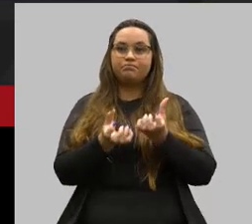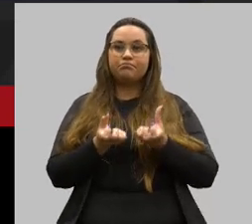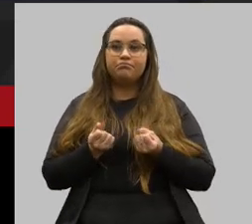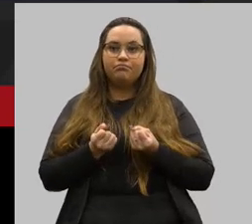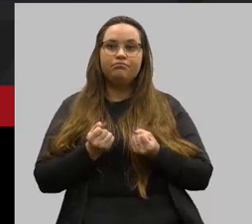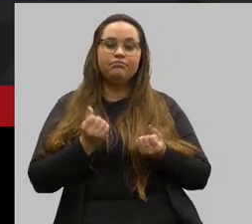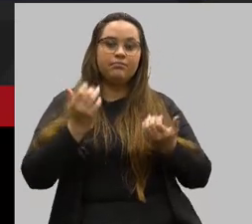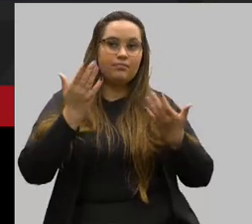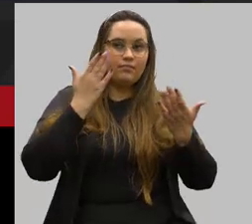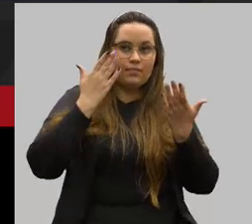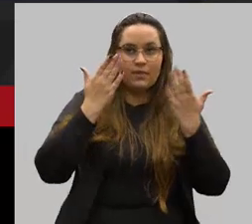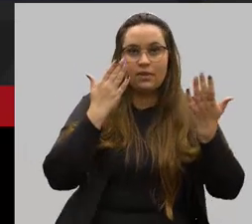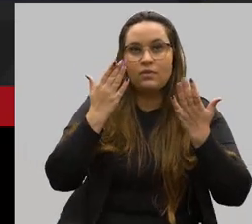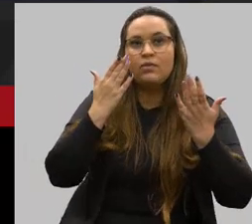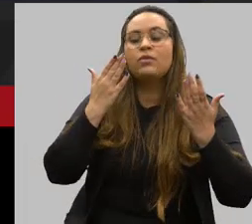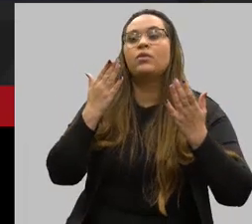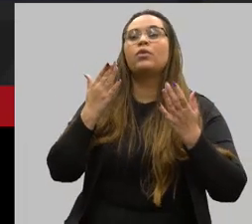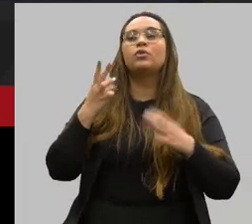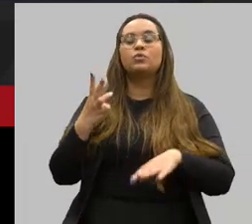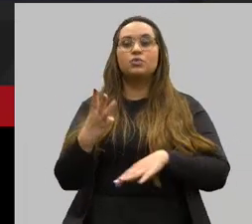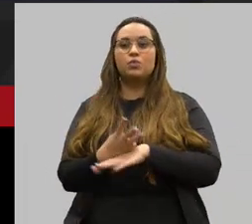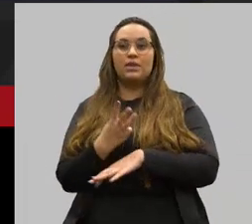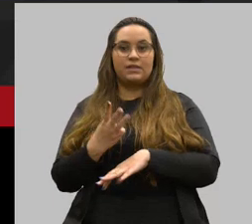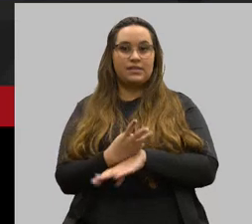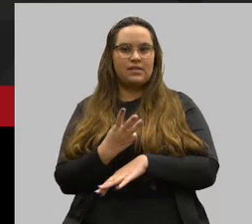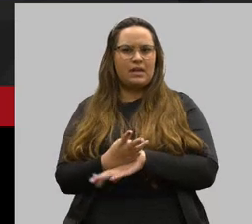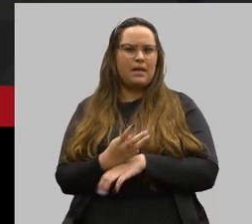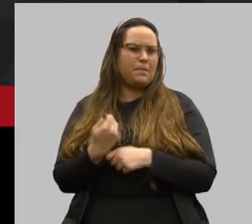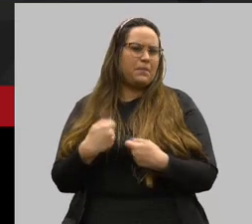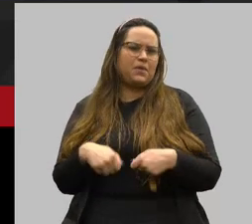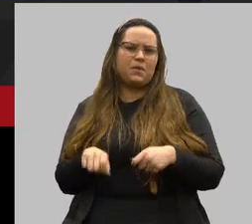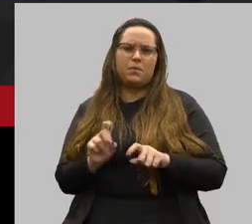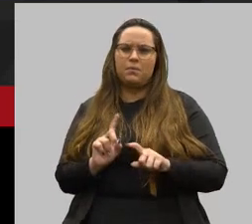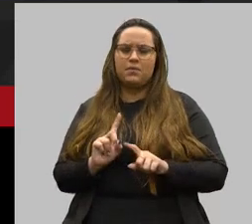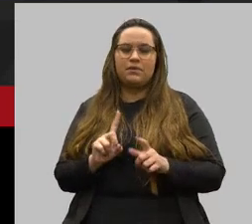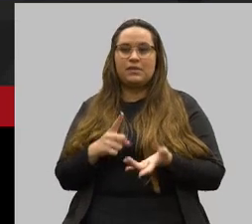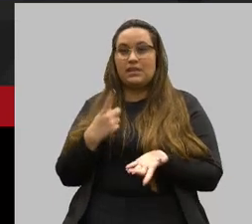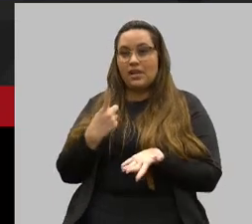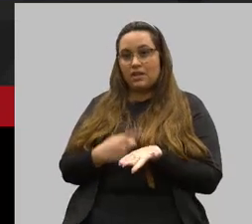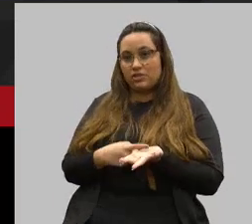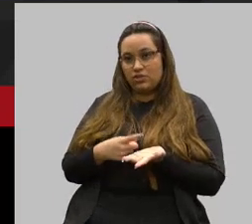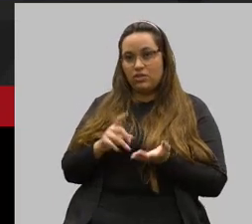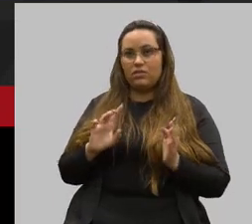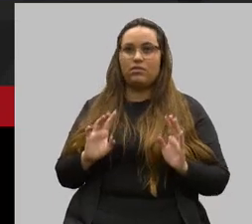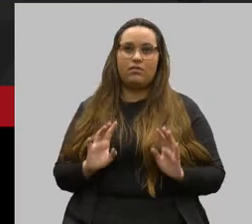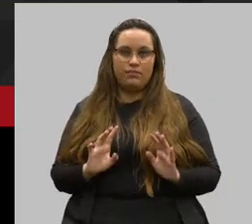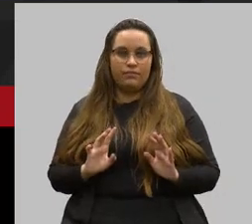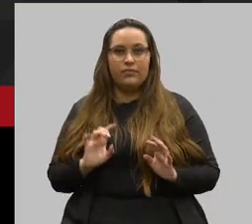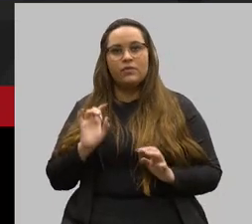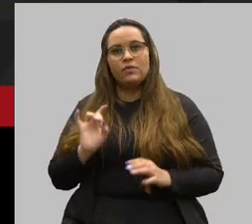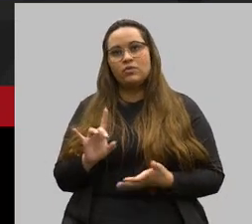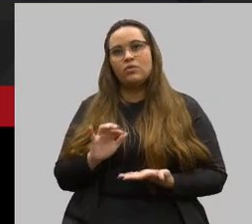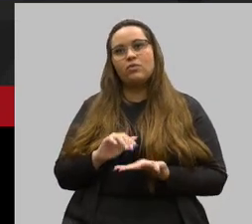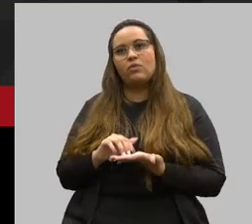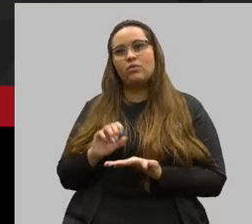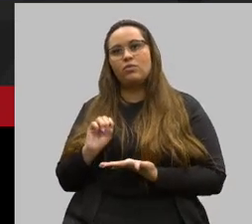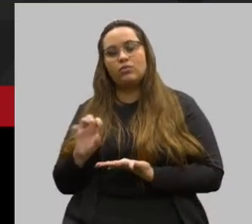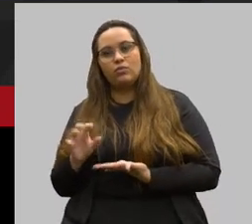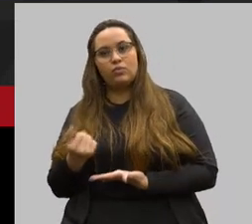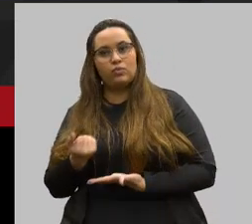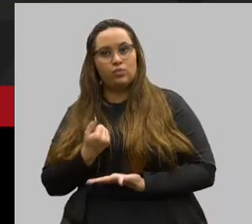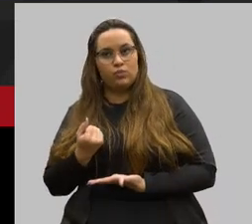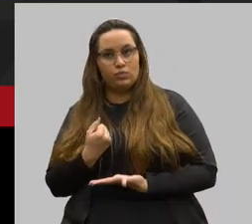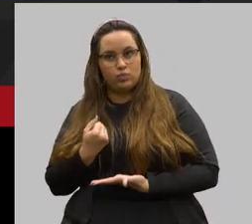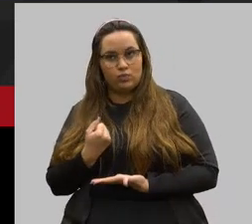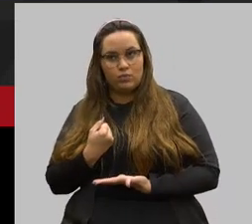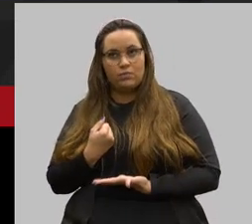e via WhatsApp sem agendamento em que esse servidor ele aciona o número e e ele é prontamente